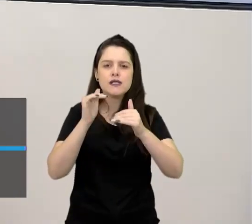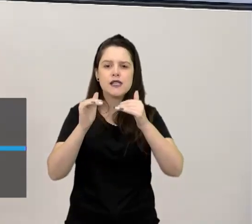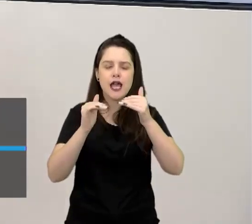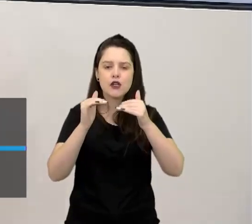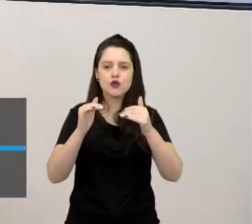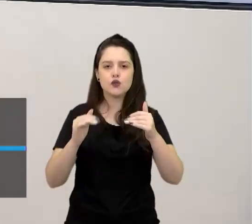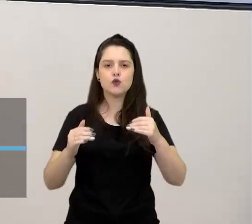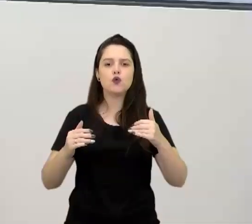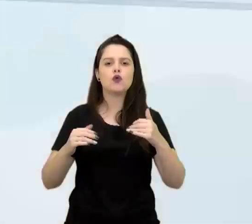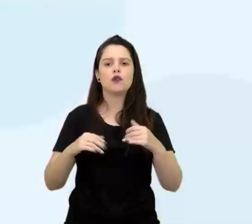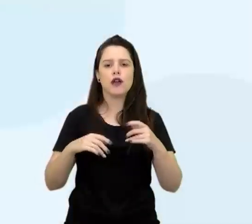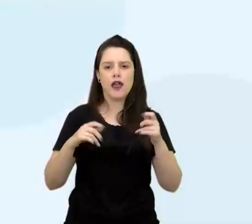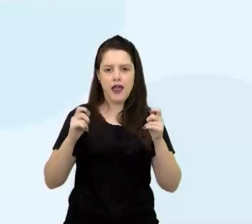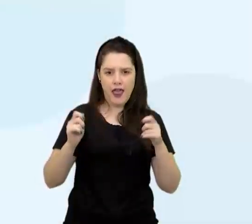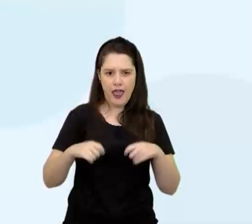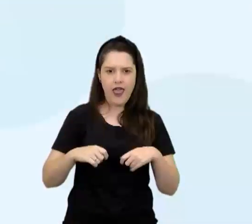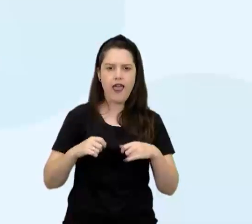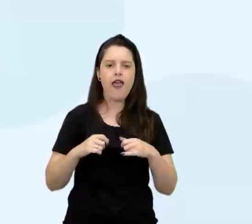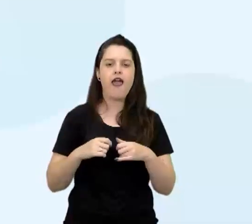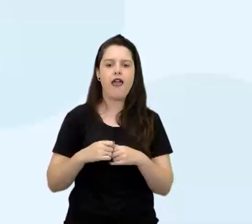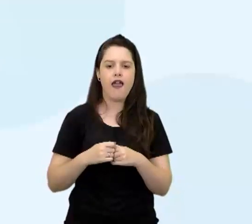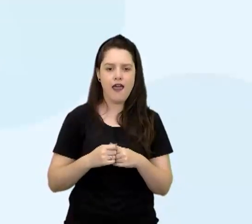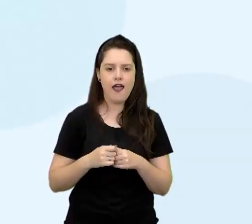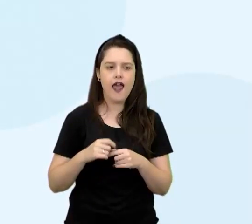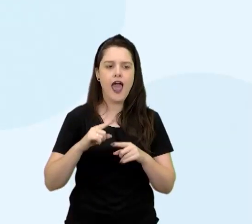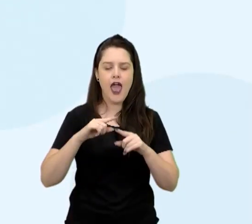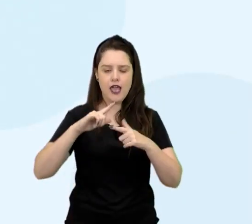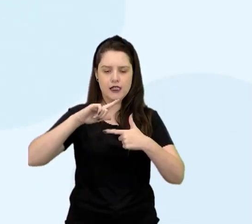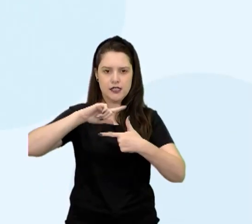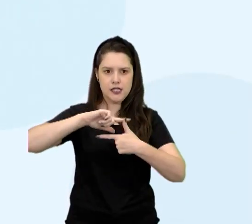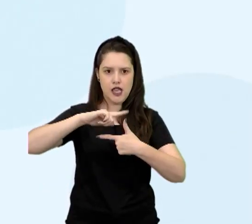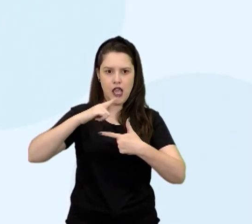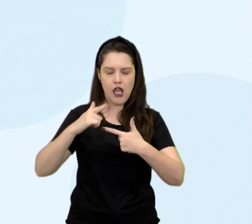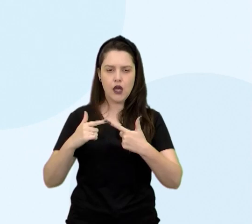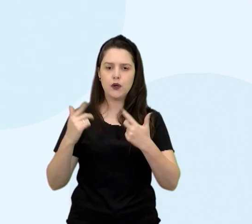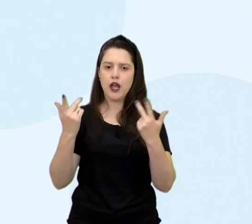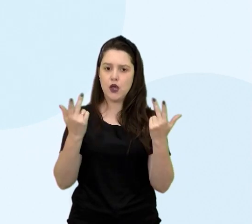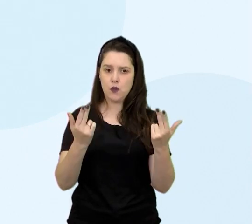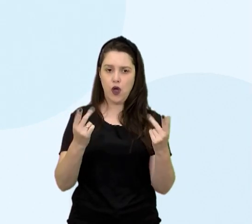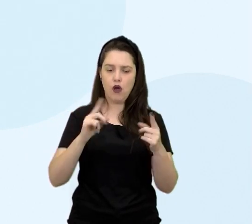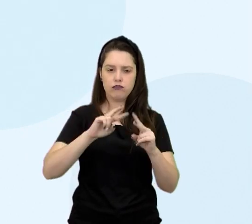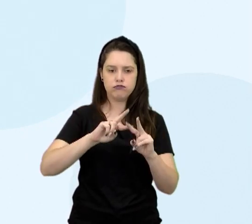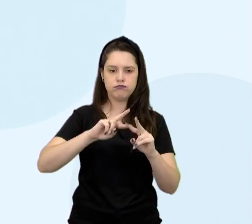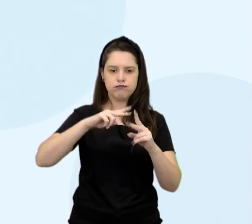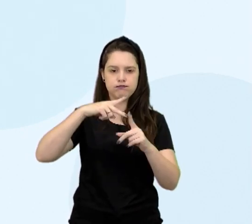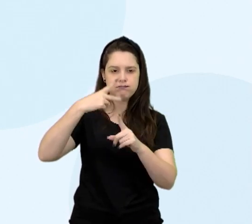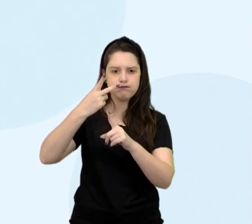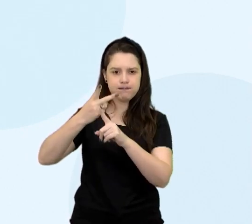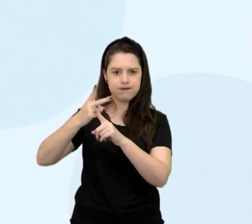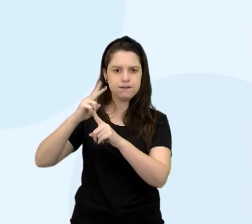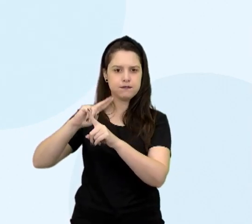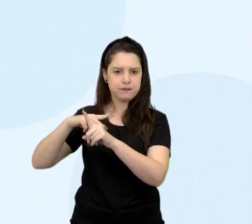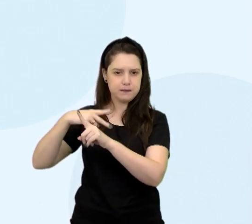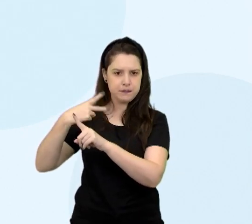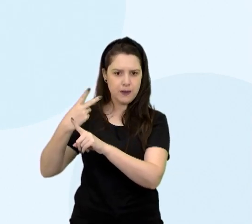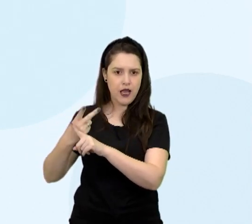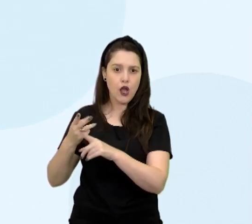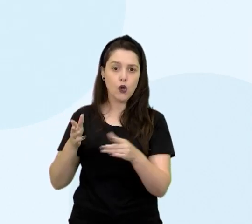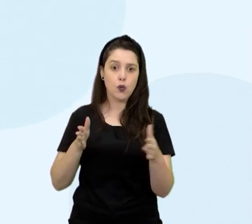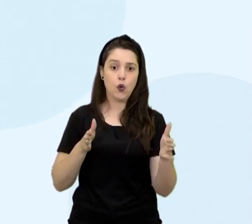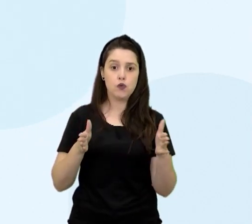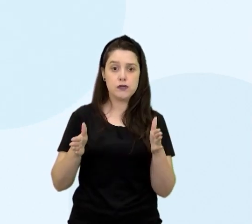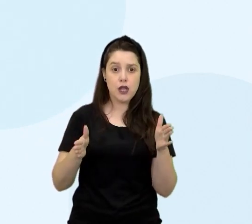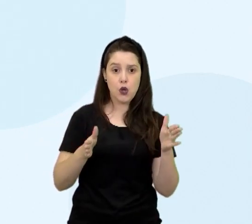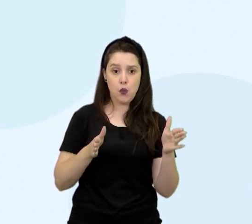certo? Então, neste caso, ó, a gente tem este ângulo igual a este, porque eu vou dobrar. E aí, a gente vai ter, por consequência, que